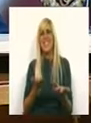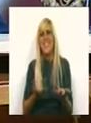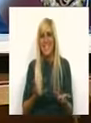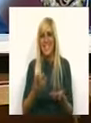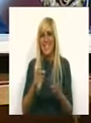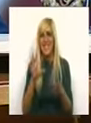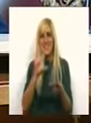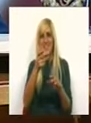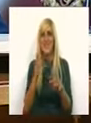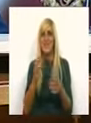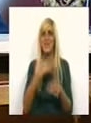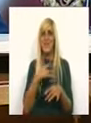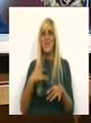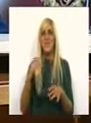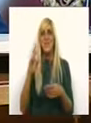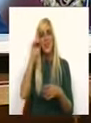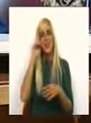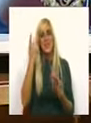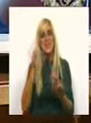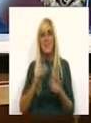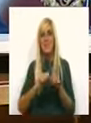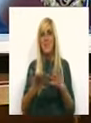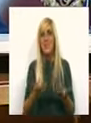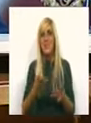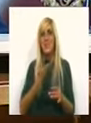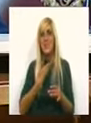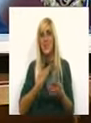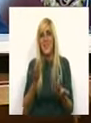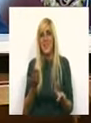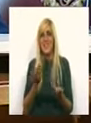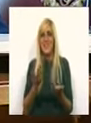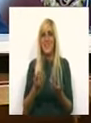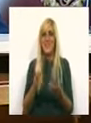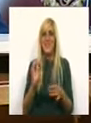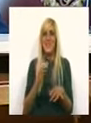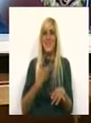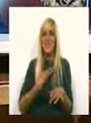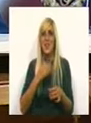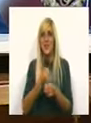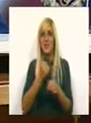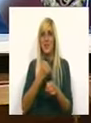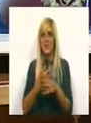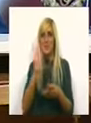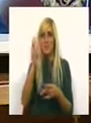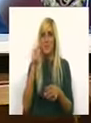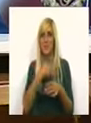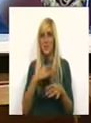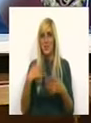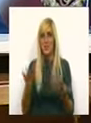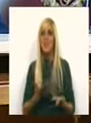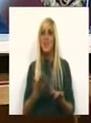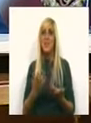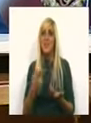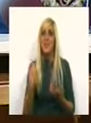da Madeira. É uma situação que também se tem vindo a arrastar. As dívidas desses serviços que o Serviço Regional de Saúde tem vindo a